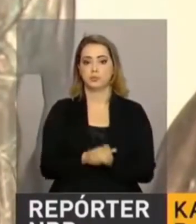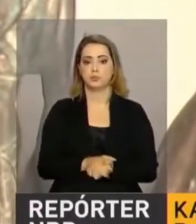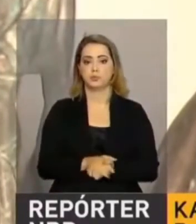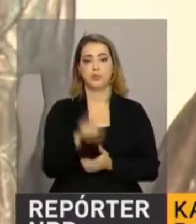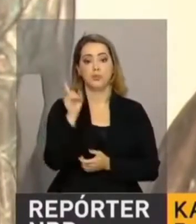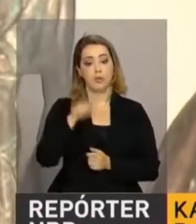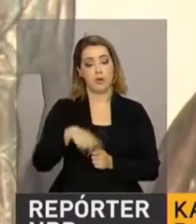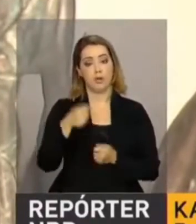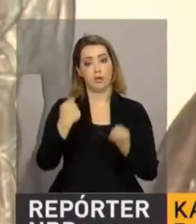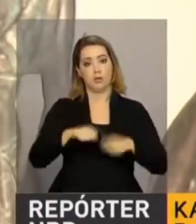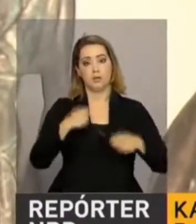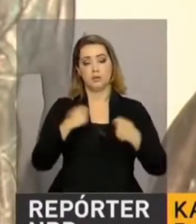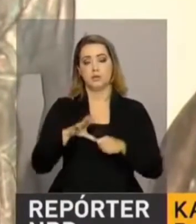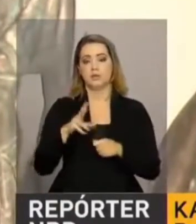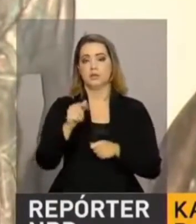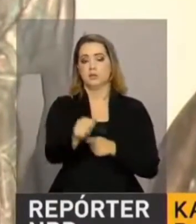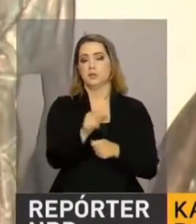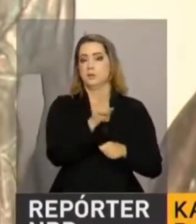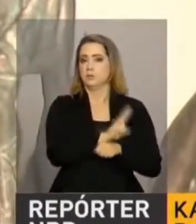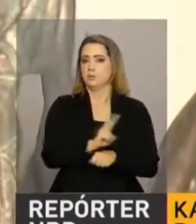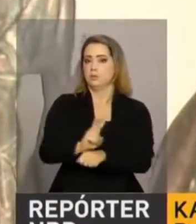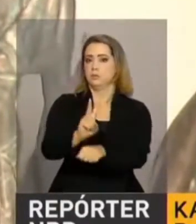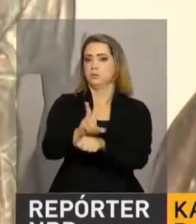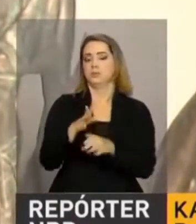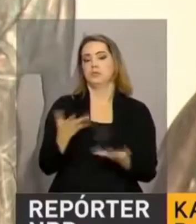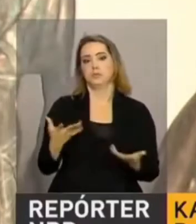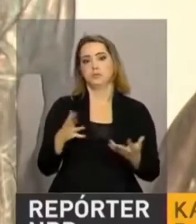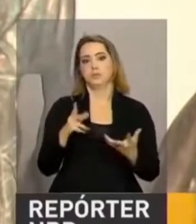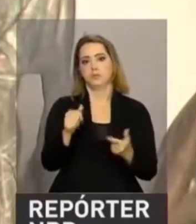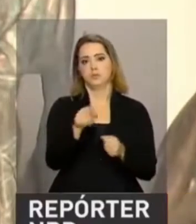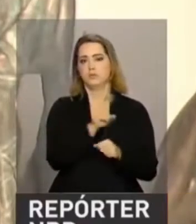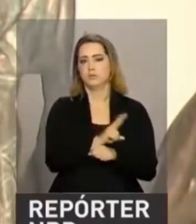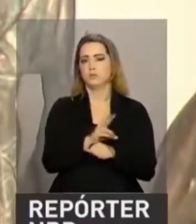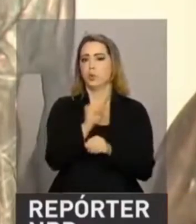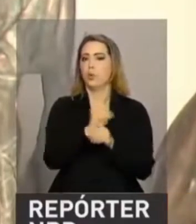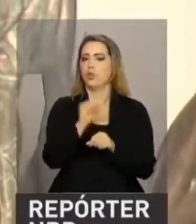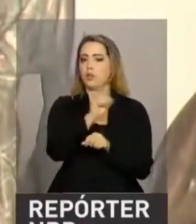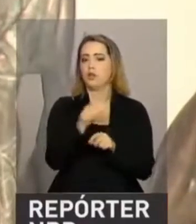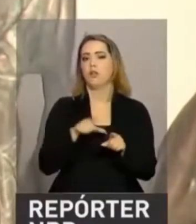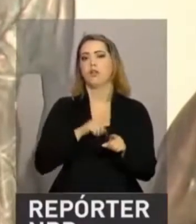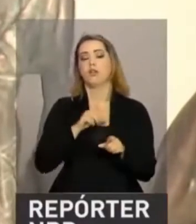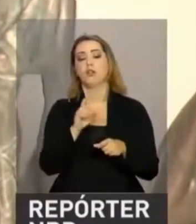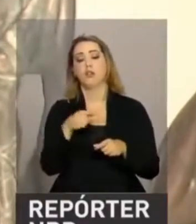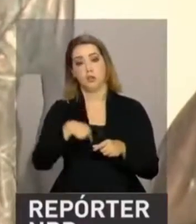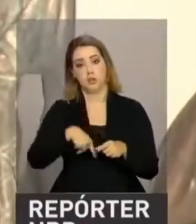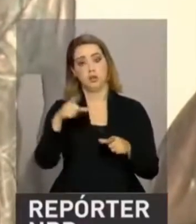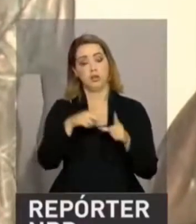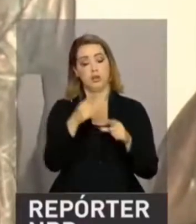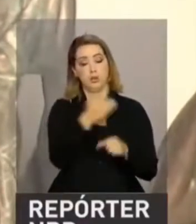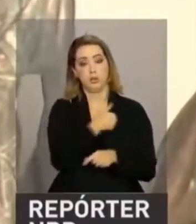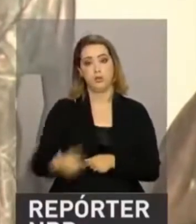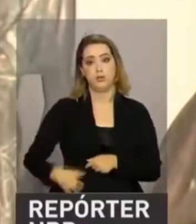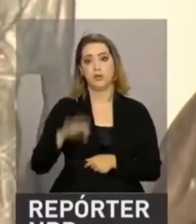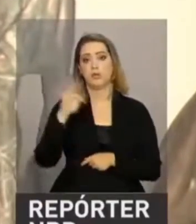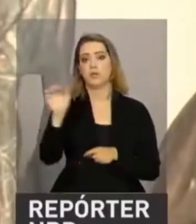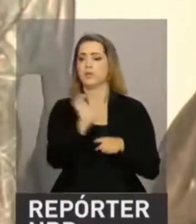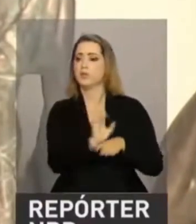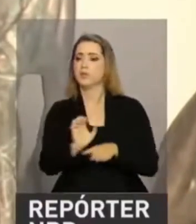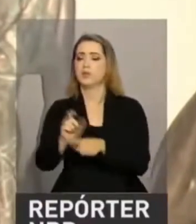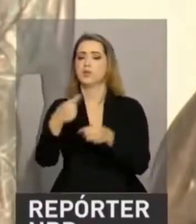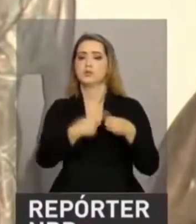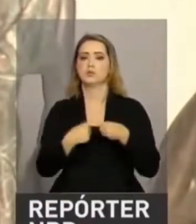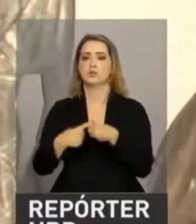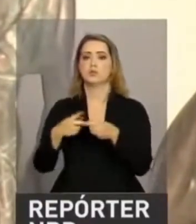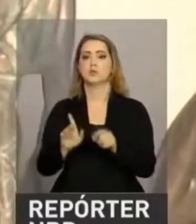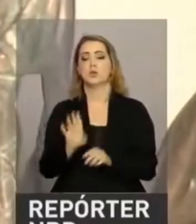cultural brasileiro. Do órgão federal, do IPHAN, mas também dos estados, dos municípios e principalmente o principal defensor